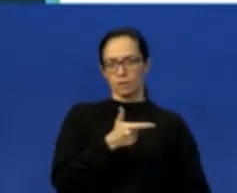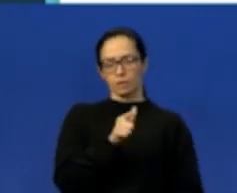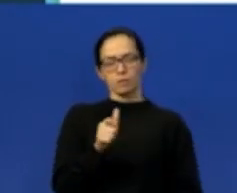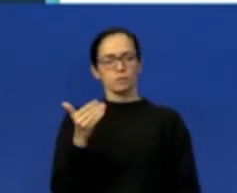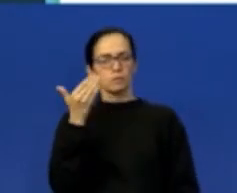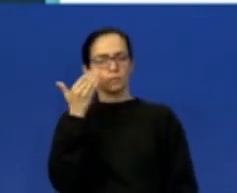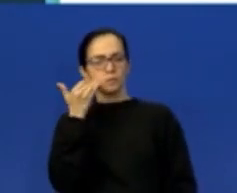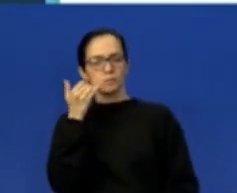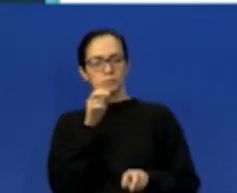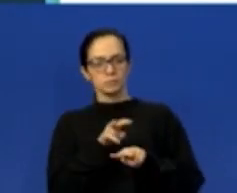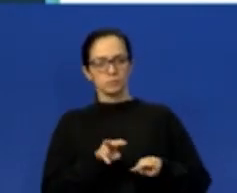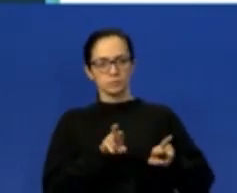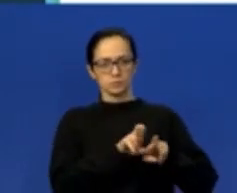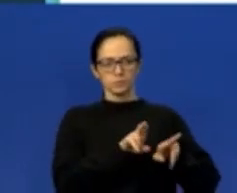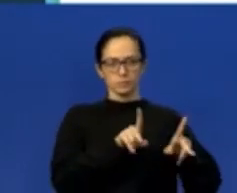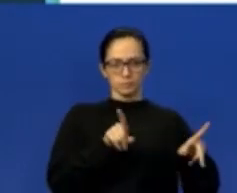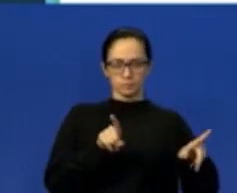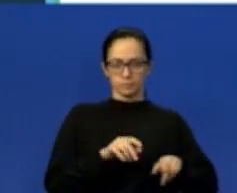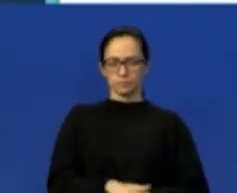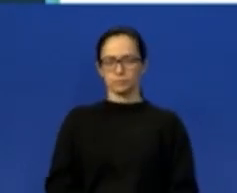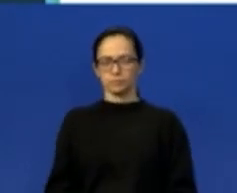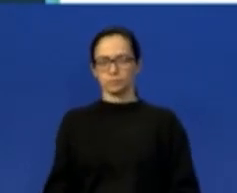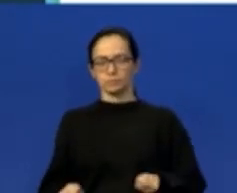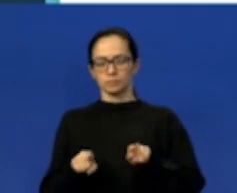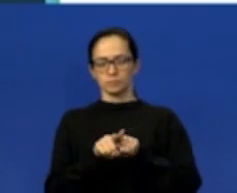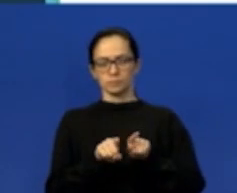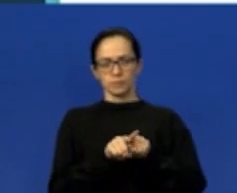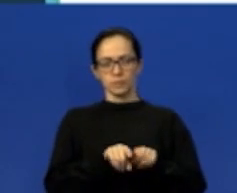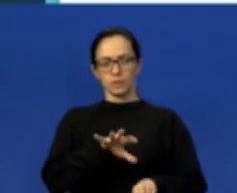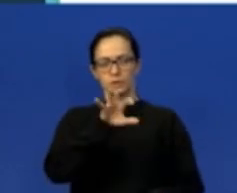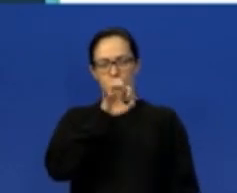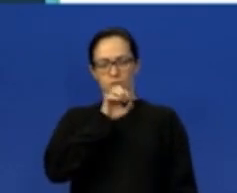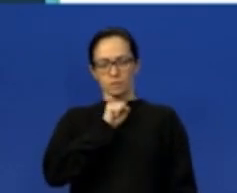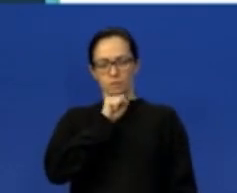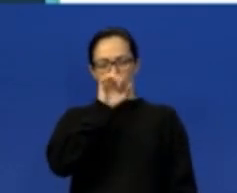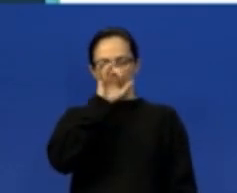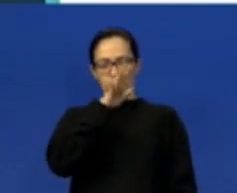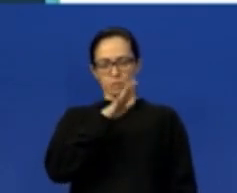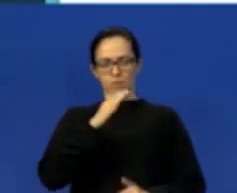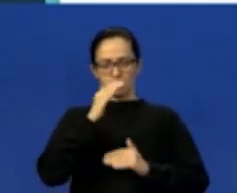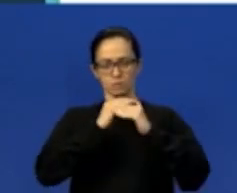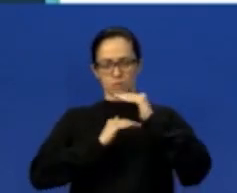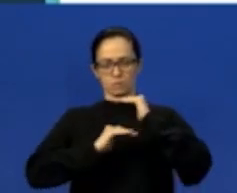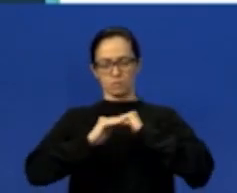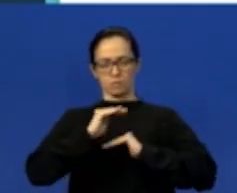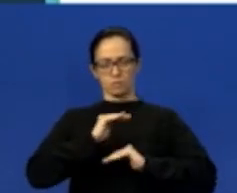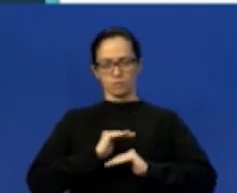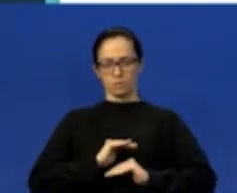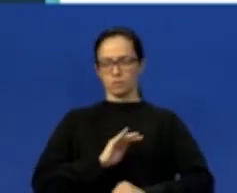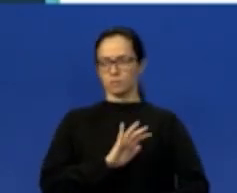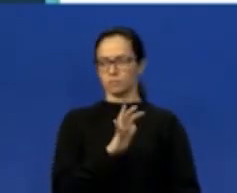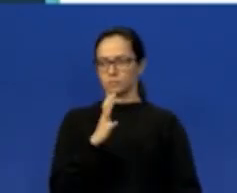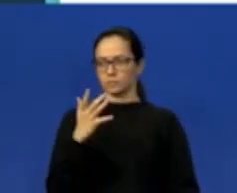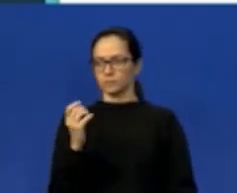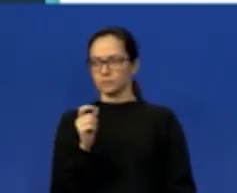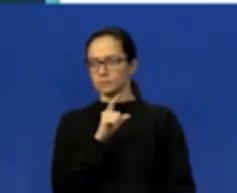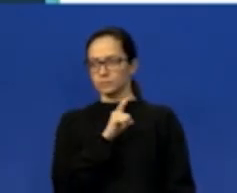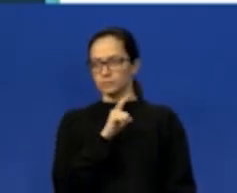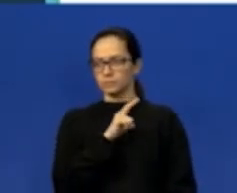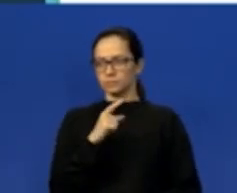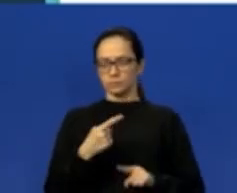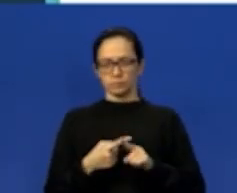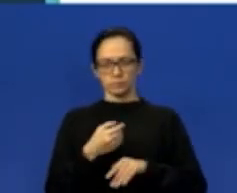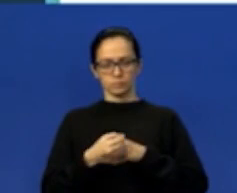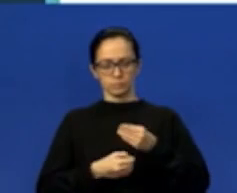também. Há um decréscimo da capacidade cardiorrespiratória, né, nós vamos tendo problemas pelo envelhecimento das